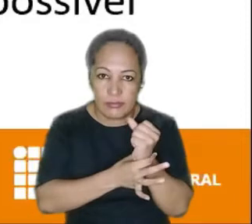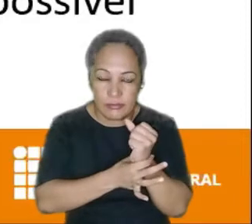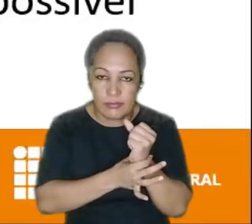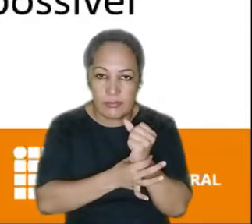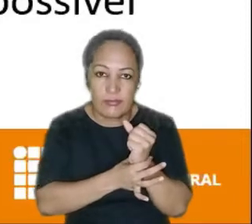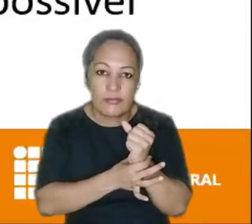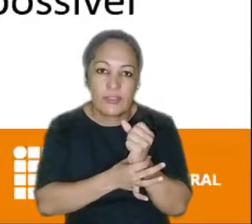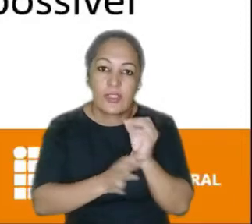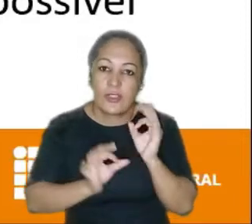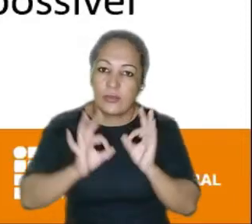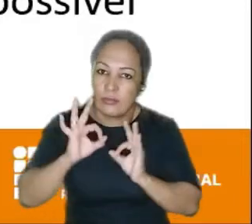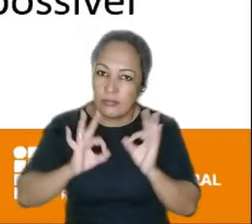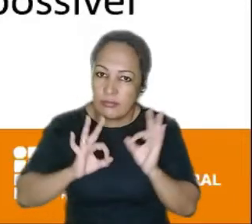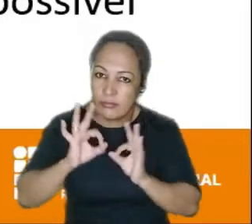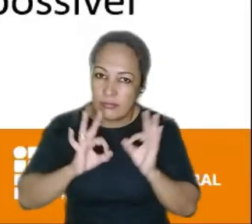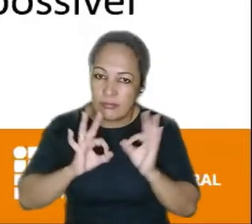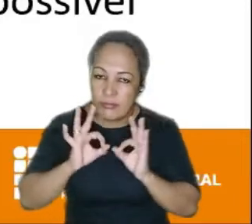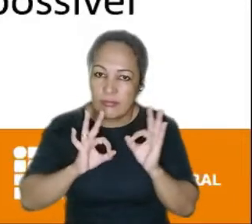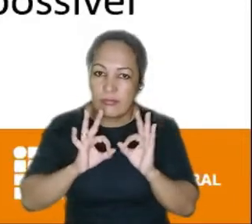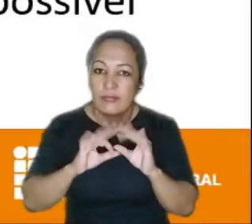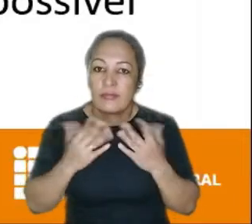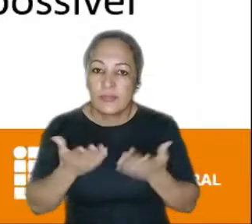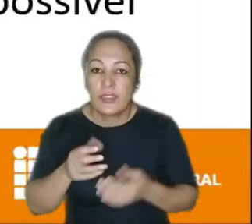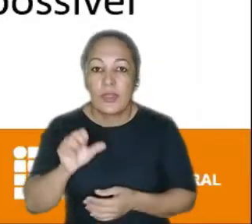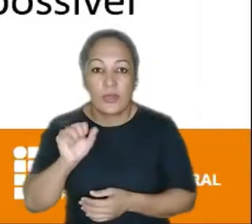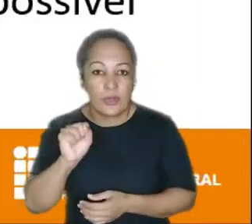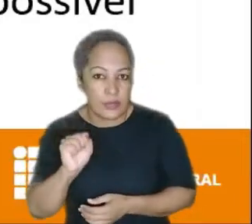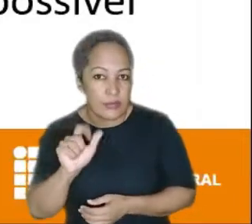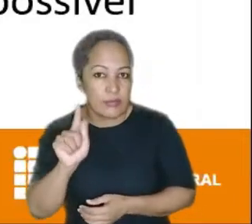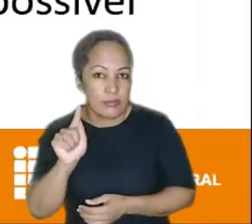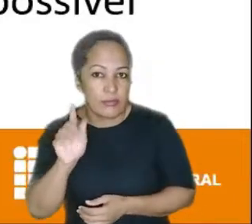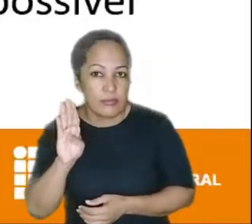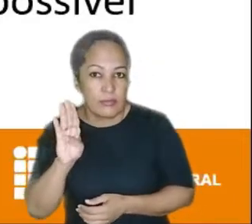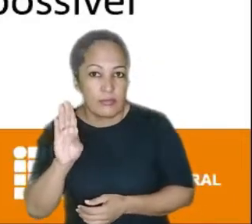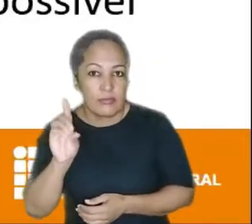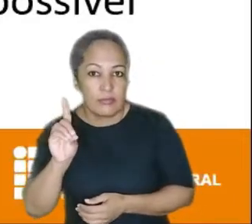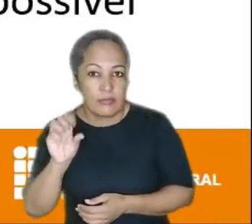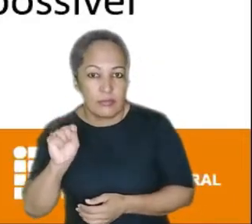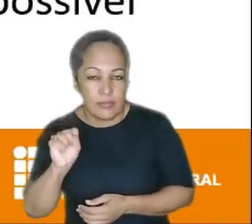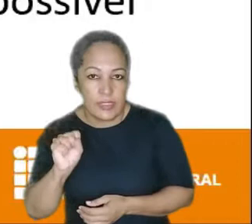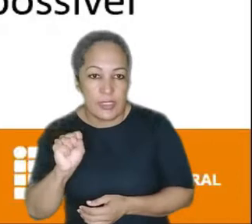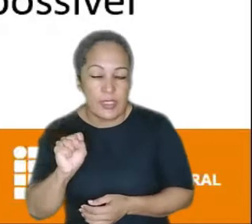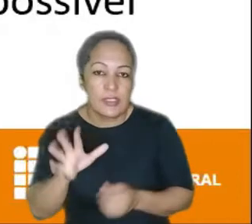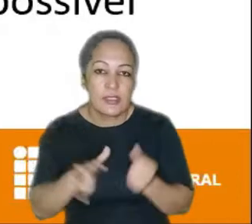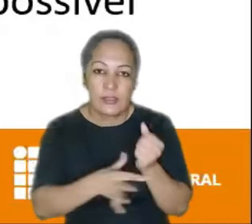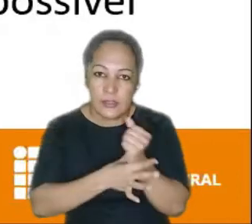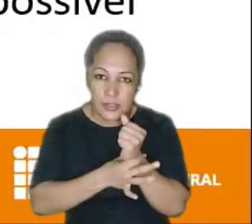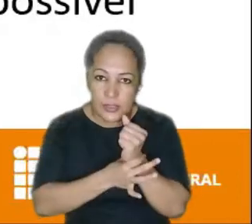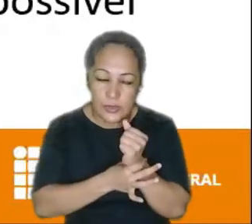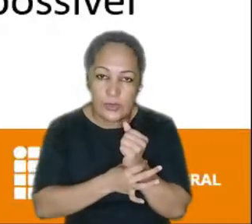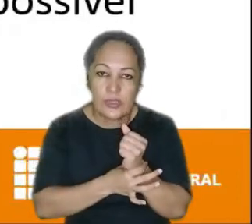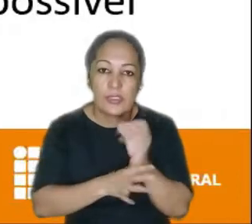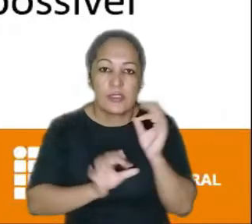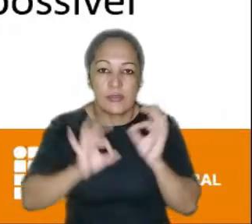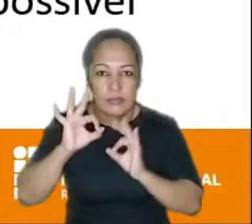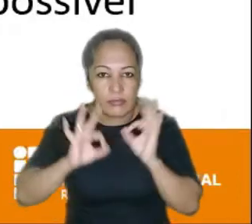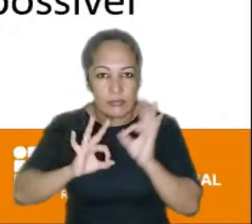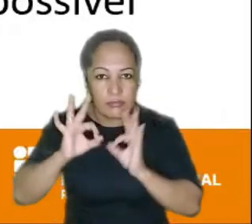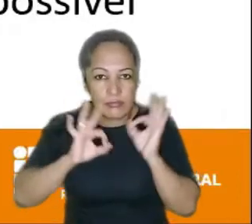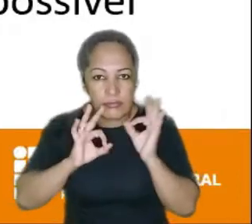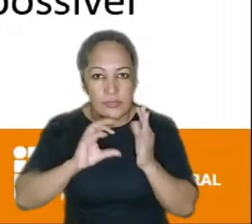fazer essa transação. Então, é o SGBD que gerencia essa transação, ele que garante que os dados sejam salvos, ou que o dado seja excluído, ou que o dado